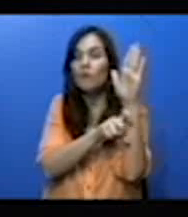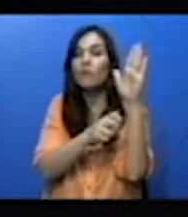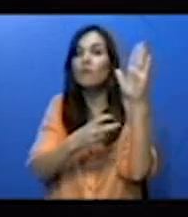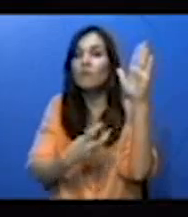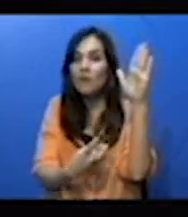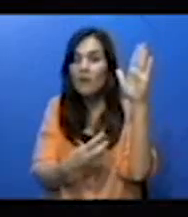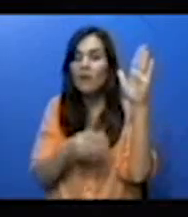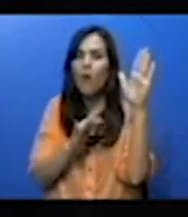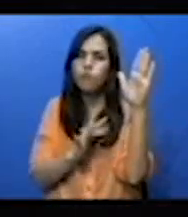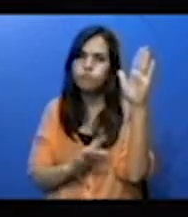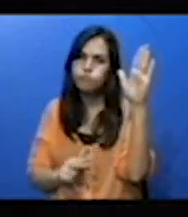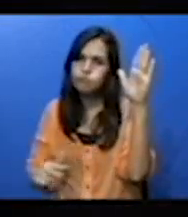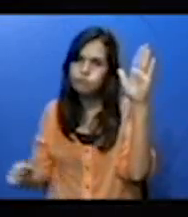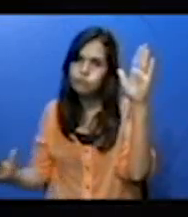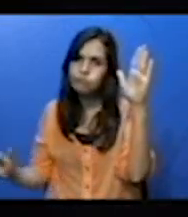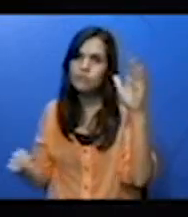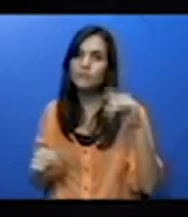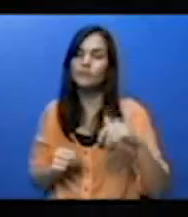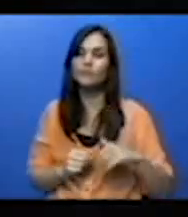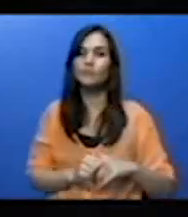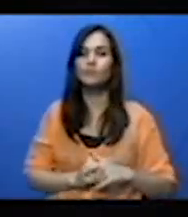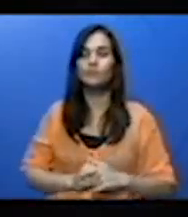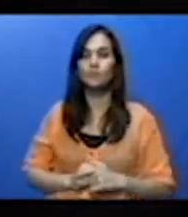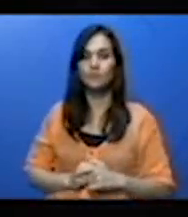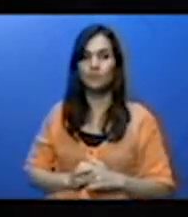Vamos voltar lá na página 38.